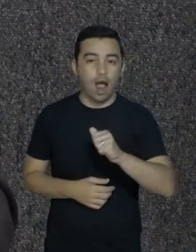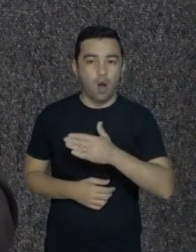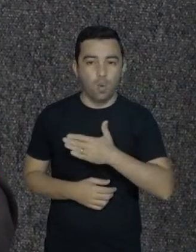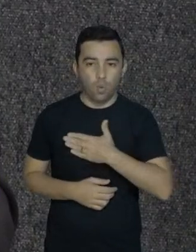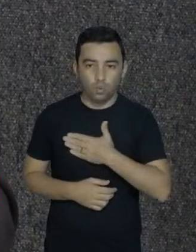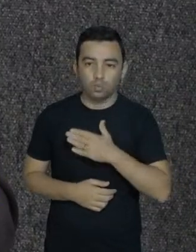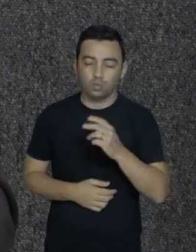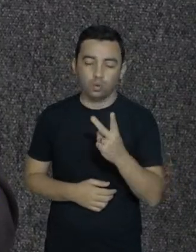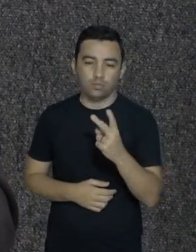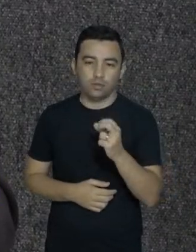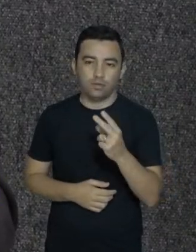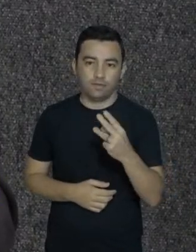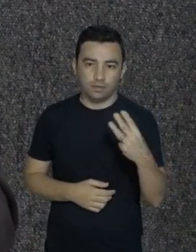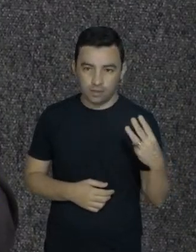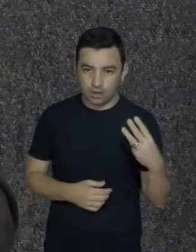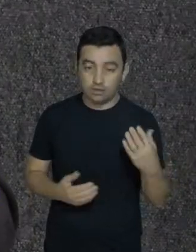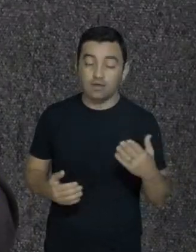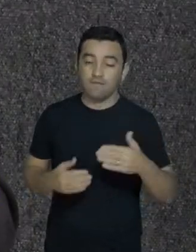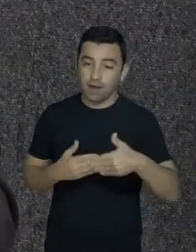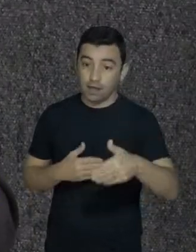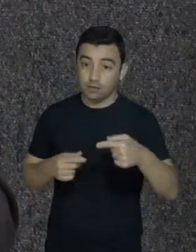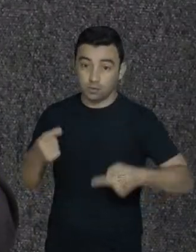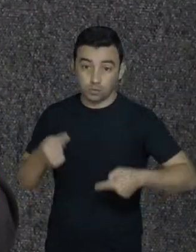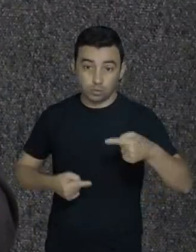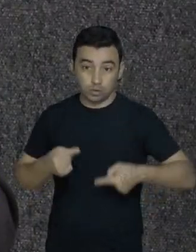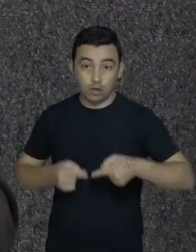coloca em discussão e votação